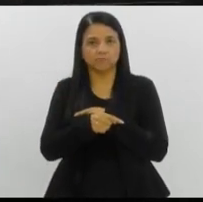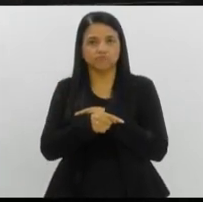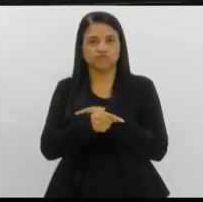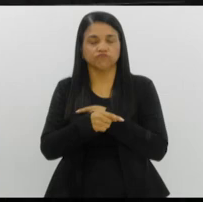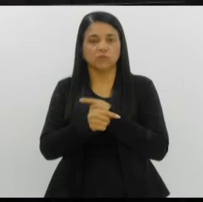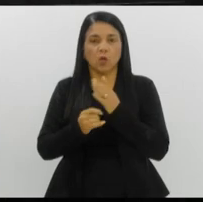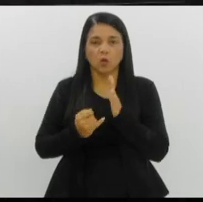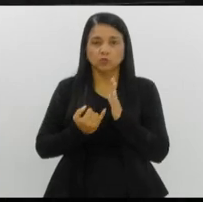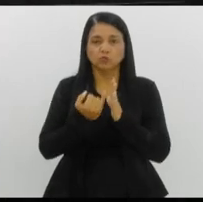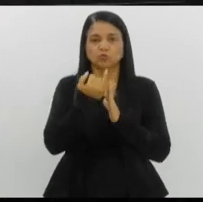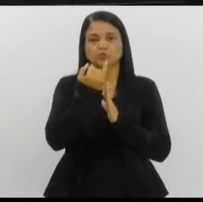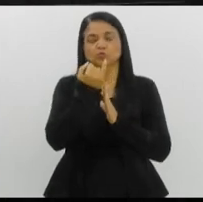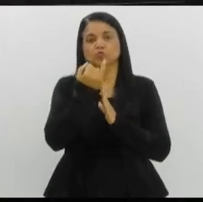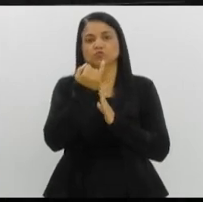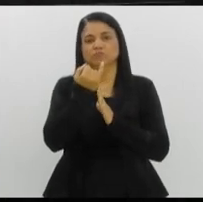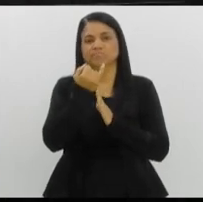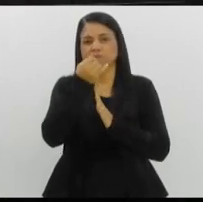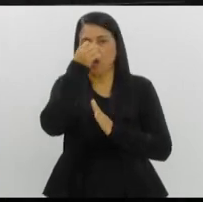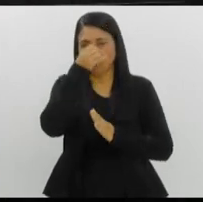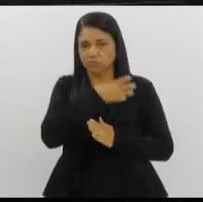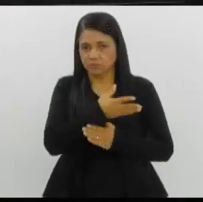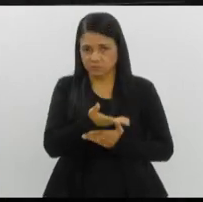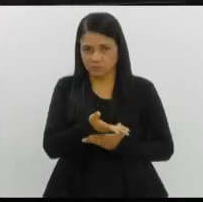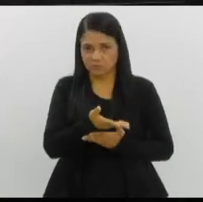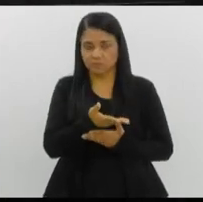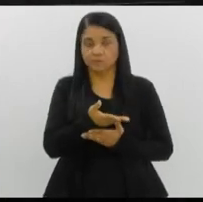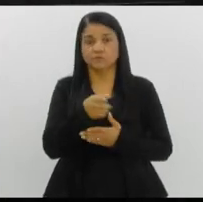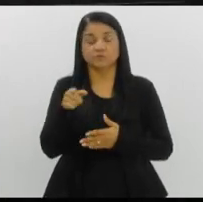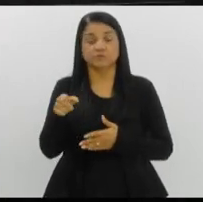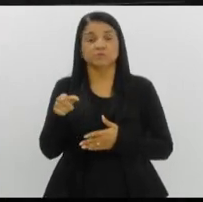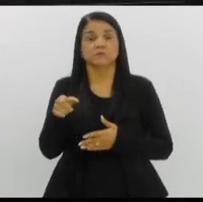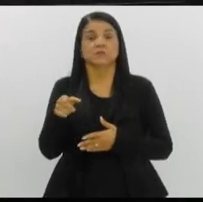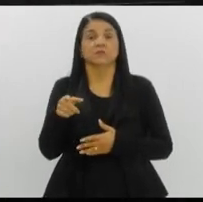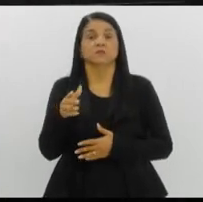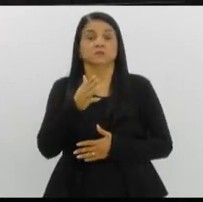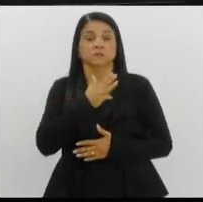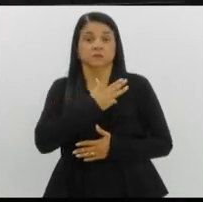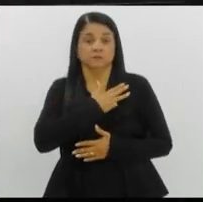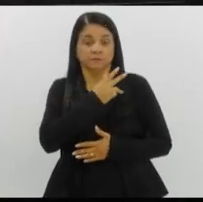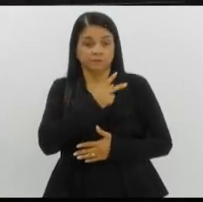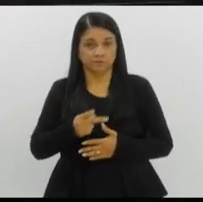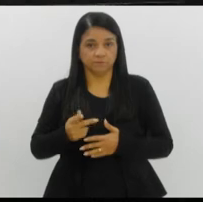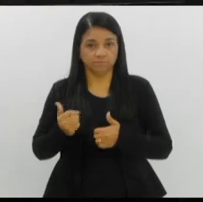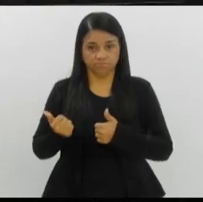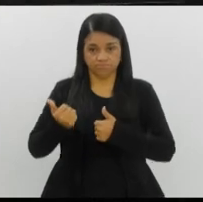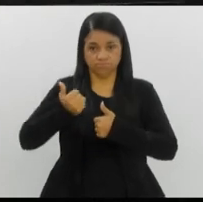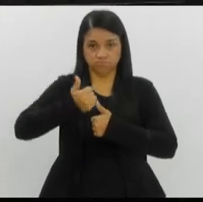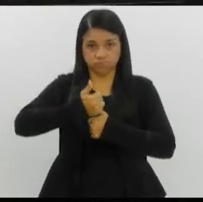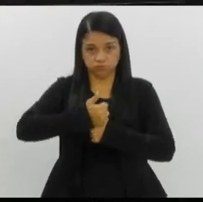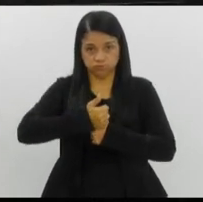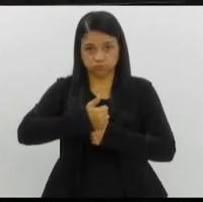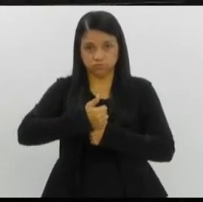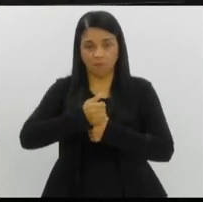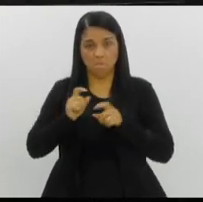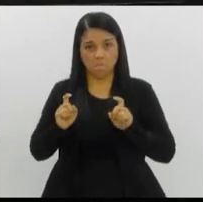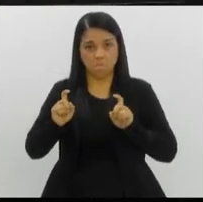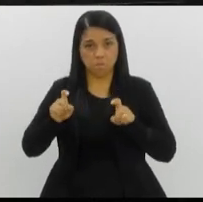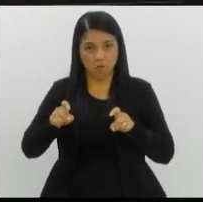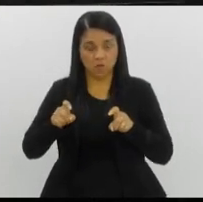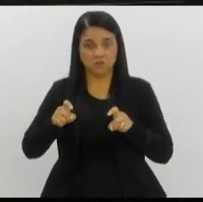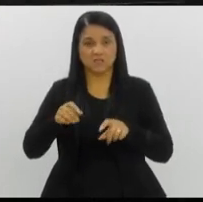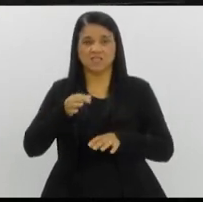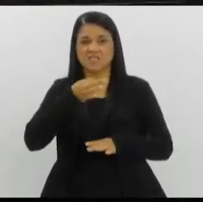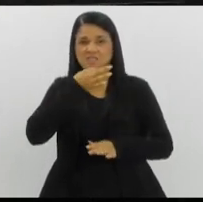juros extorsivos. Tanto é que, desde que tomou posse nesse governo, ele faz duras